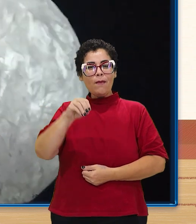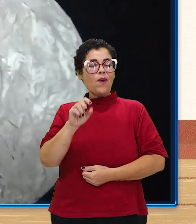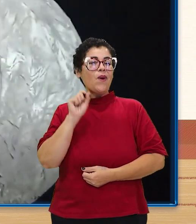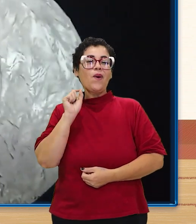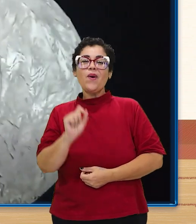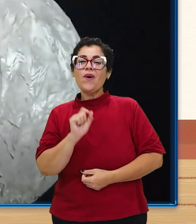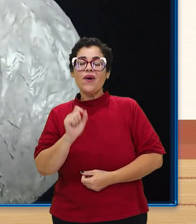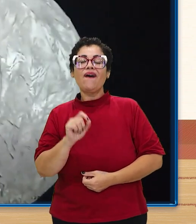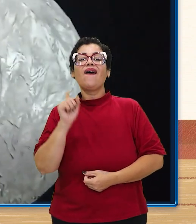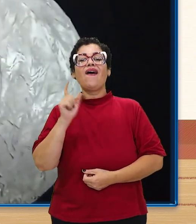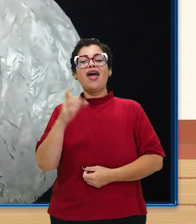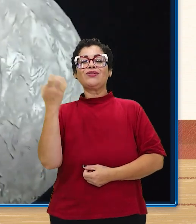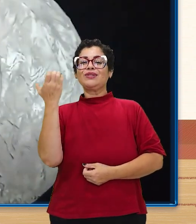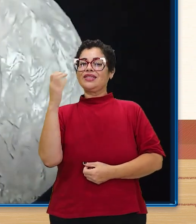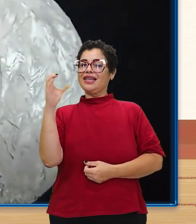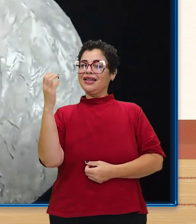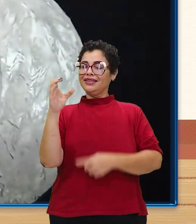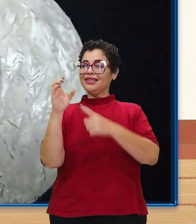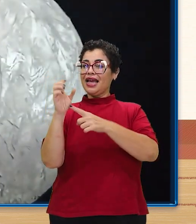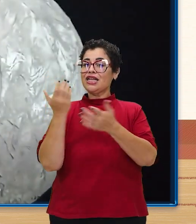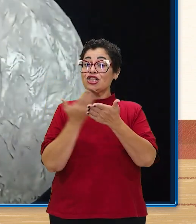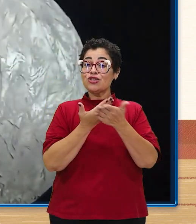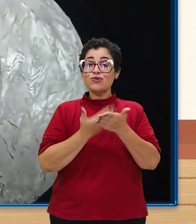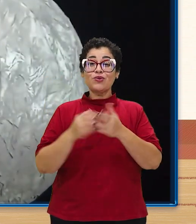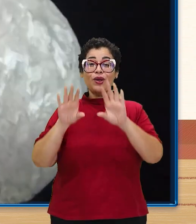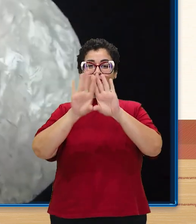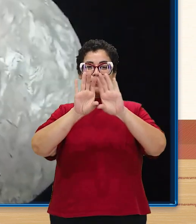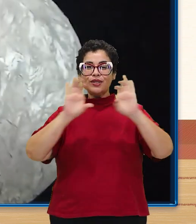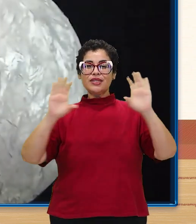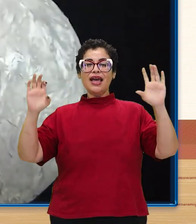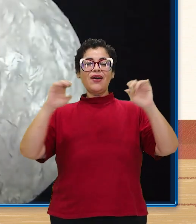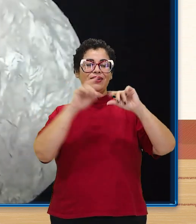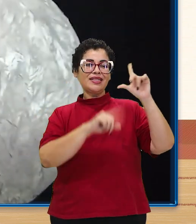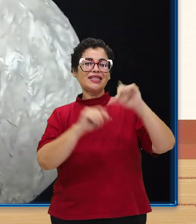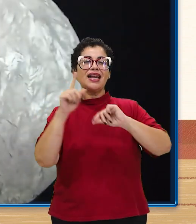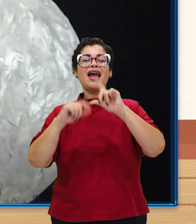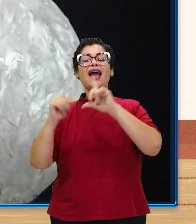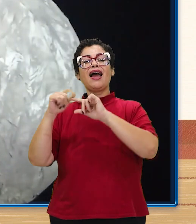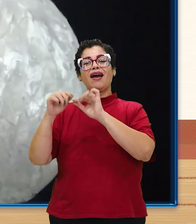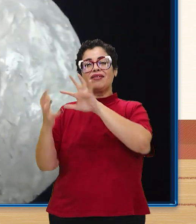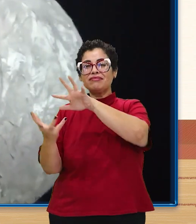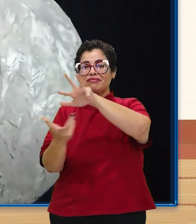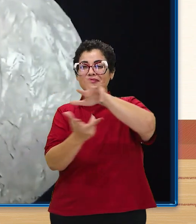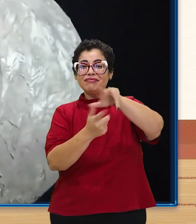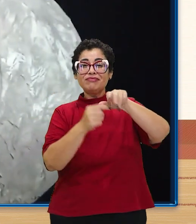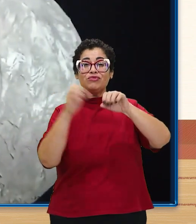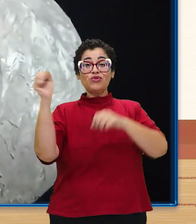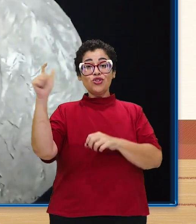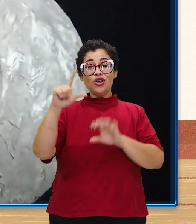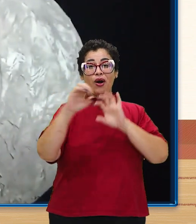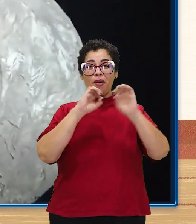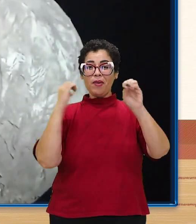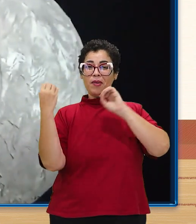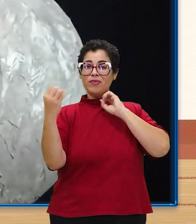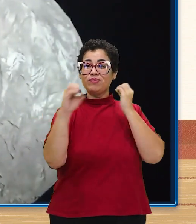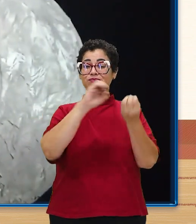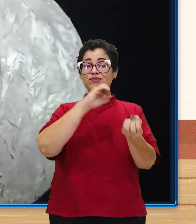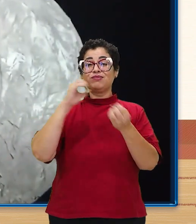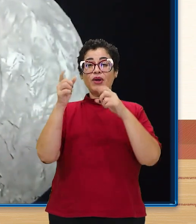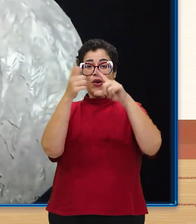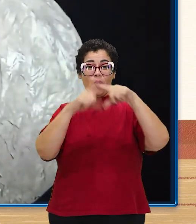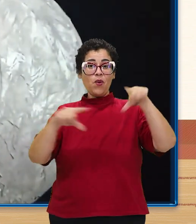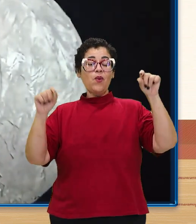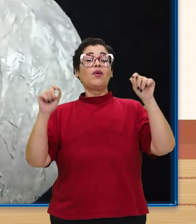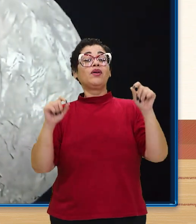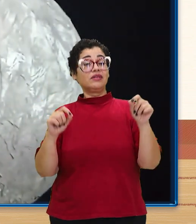astrônomo é um cientista que estuda o céu, as estrelas, os planetas, o sol, as luas,